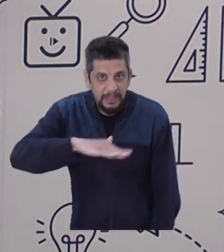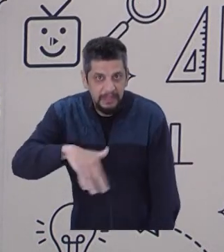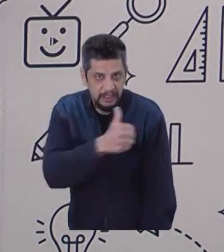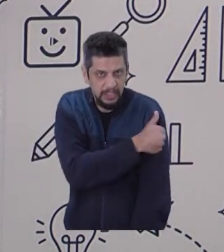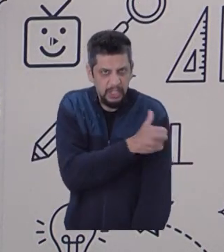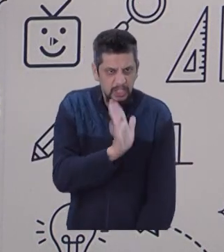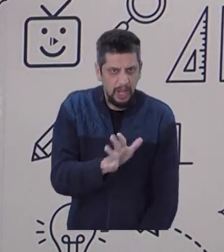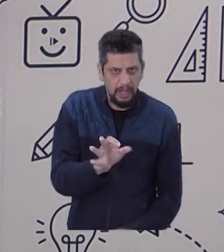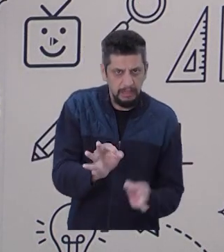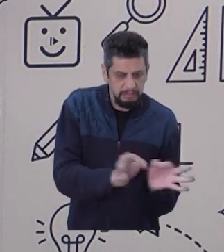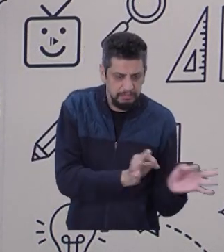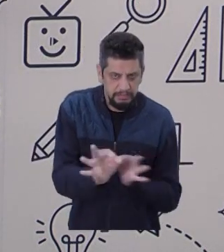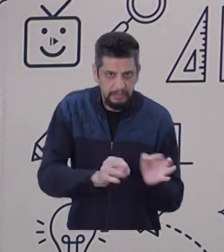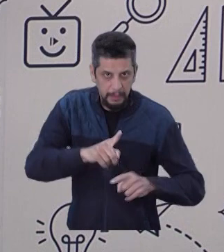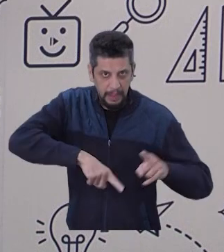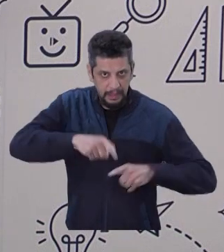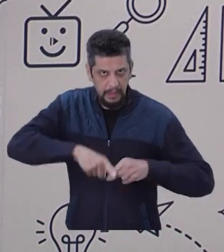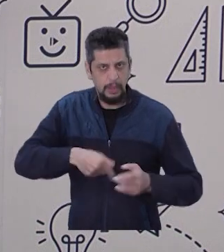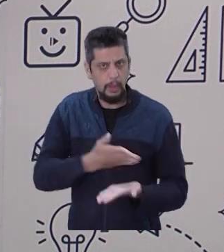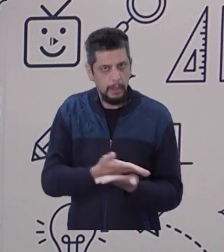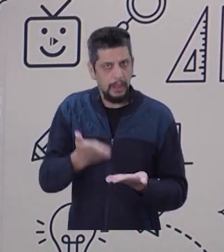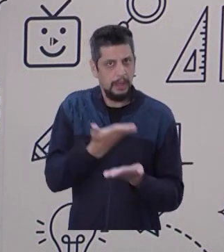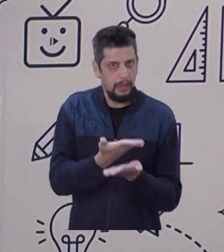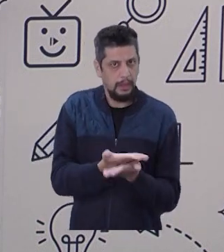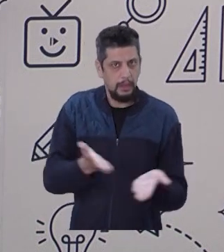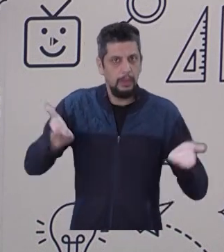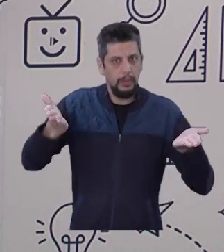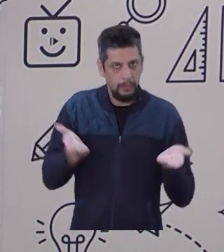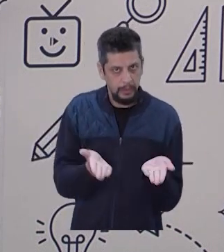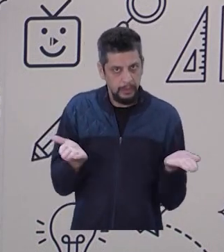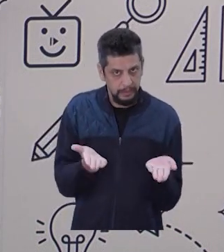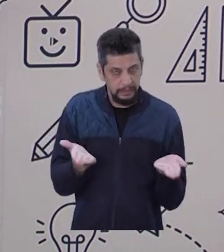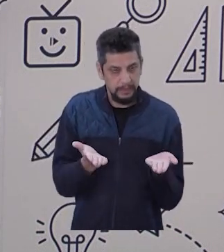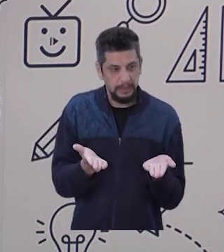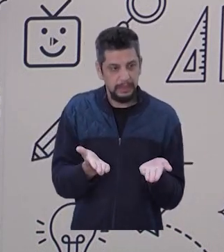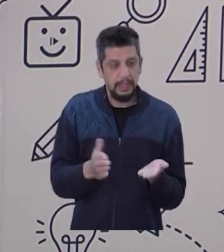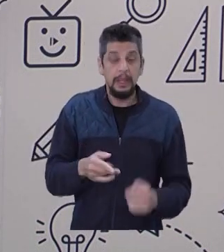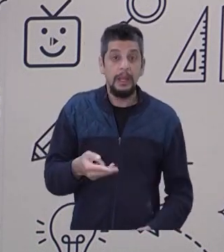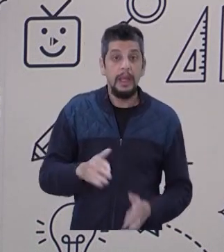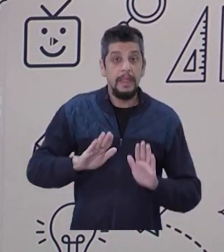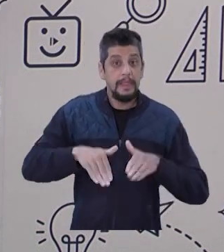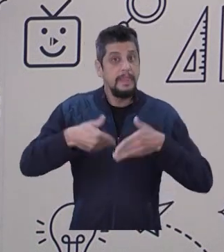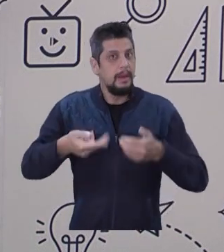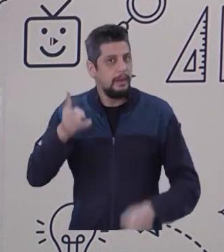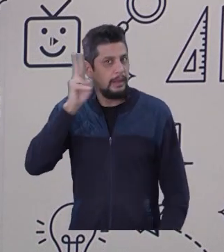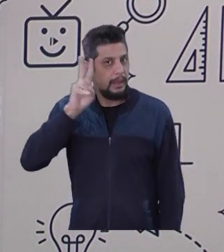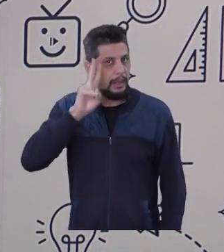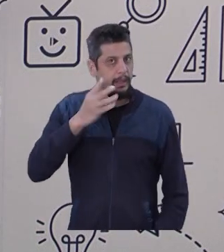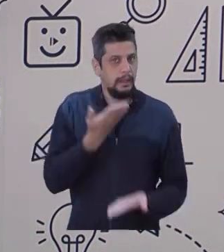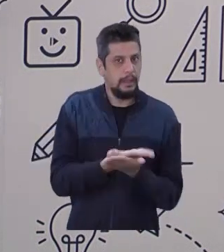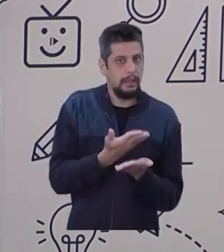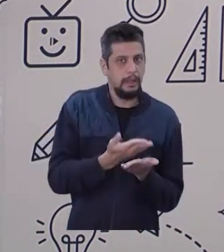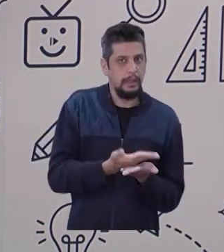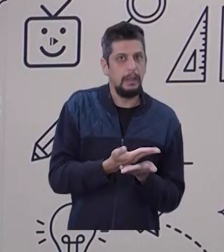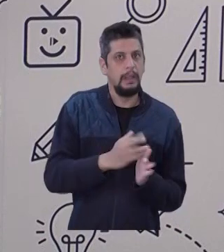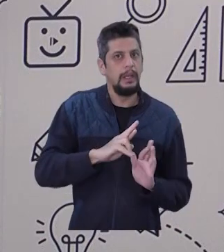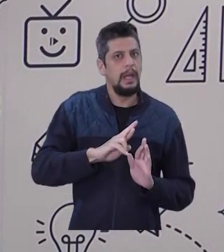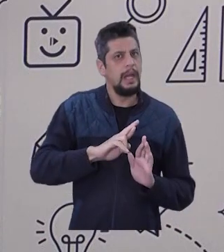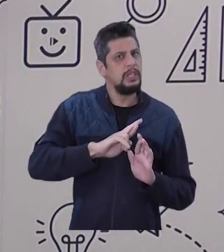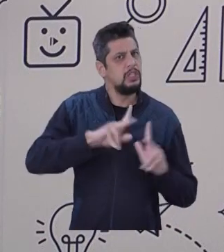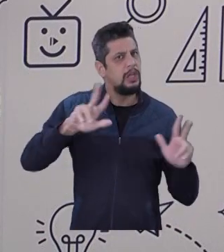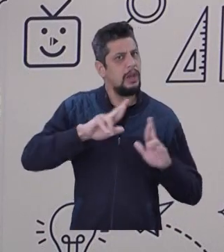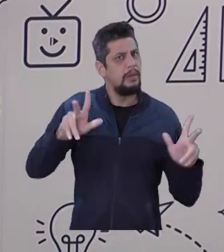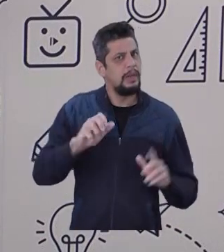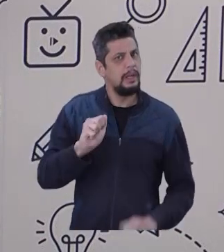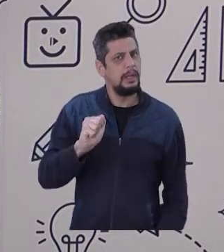pronto, crianças, separamos os materiais? Então vamos iniciar a nossa aula de hoje? Então vamos lembrar, a nossa aula hoje vai ser referente